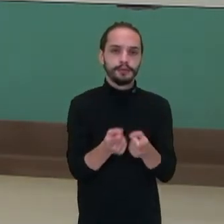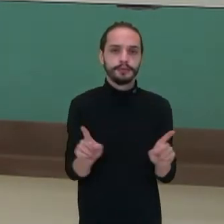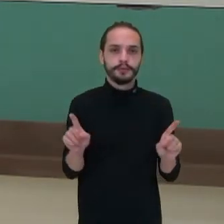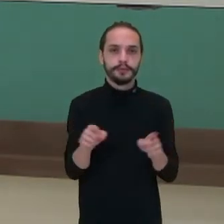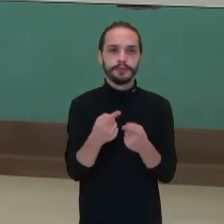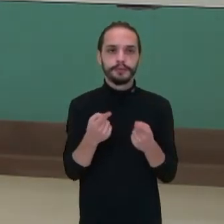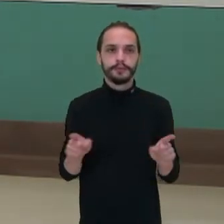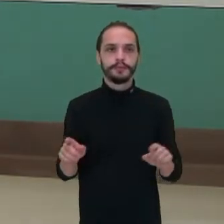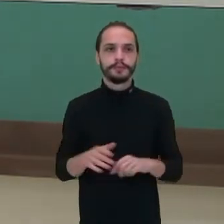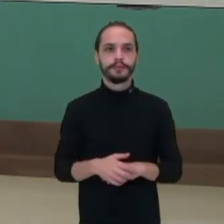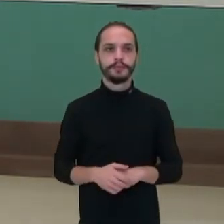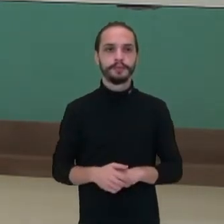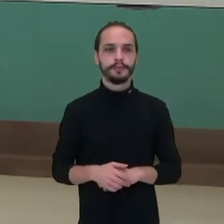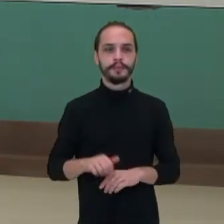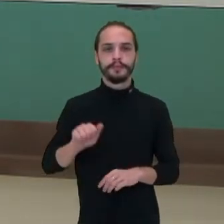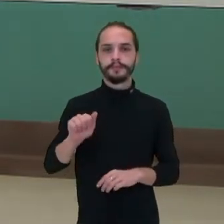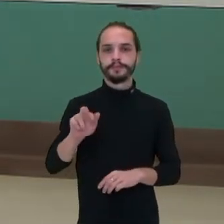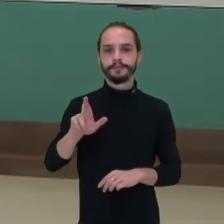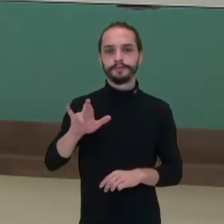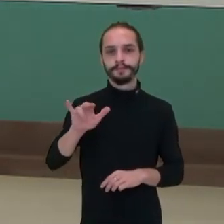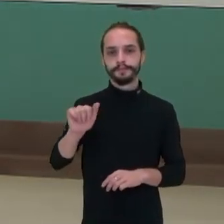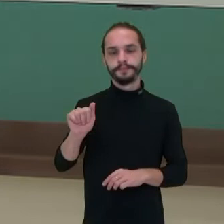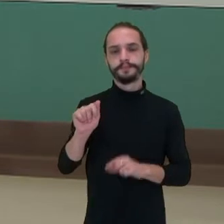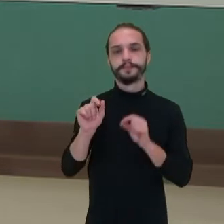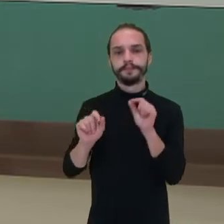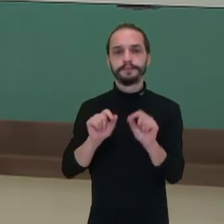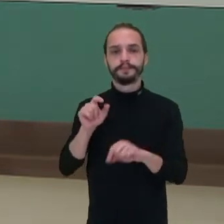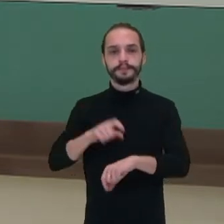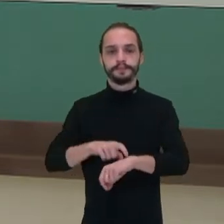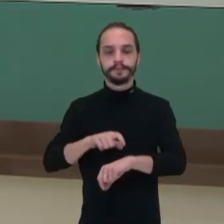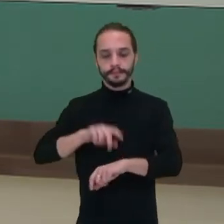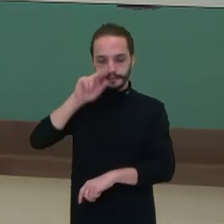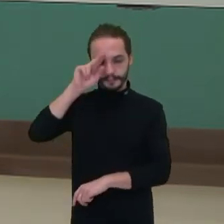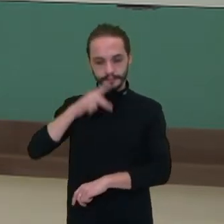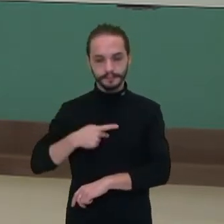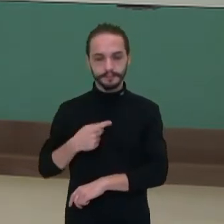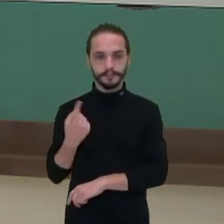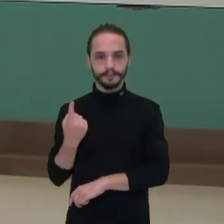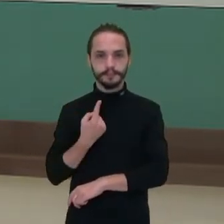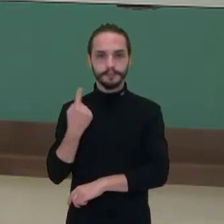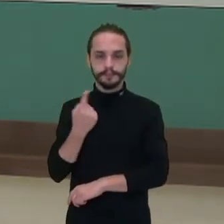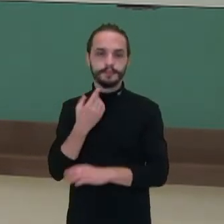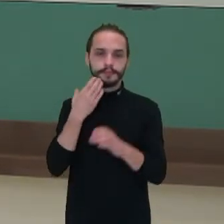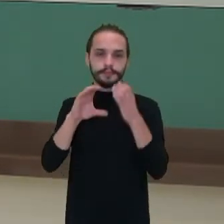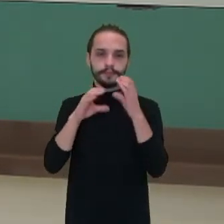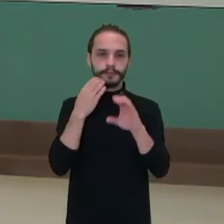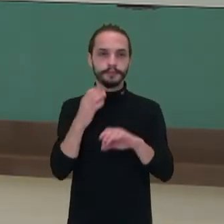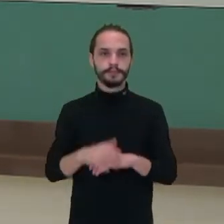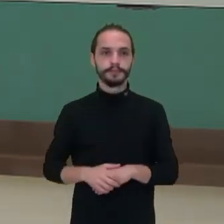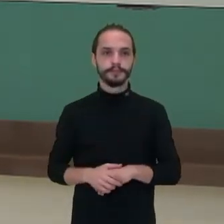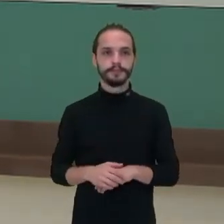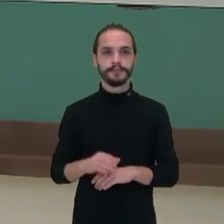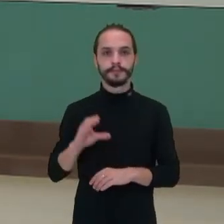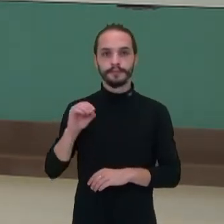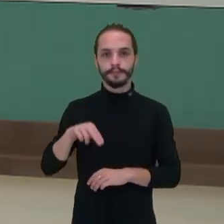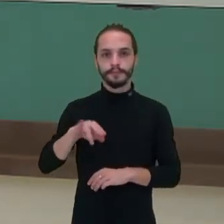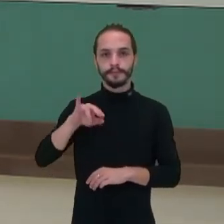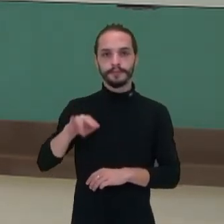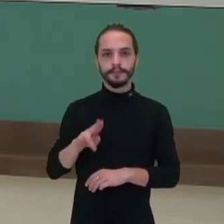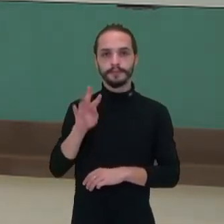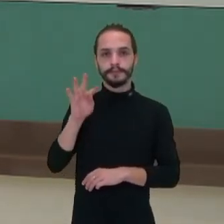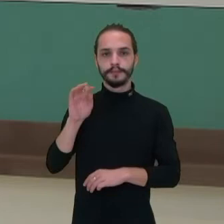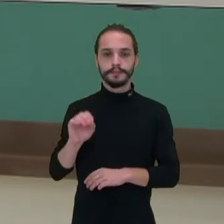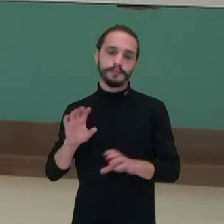dessa recitação. Nós temos a área no momento do solo, a pessoa está falando, está cantando sozinha. Nós temos o conjunto, que é exatamente o que a